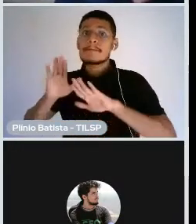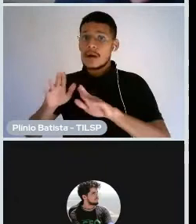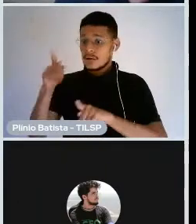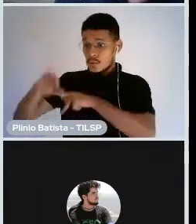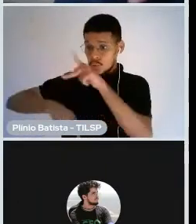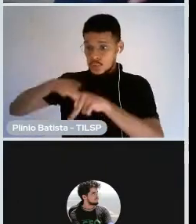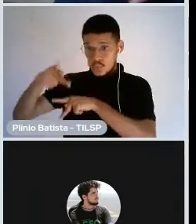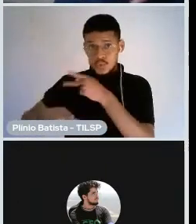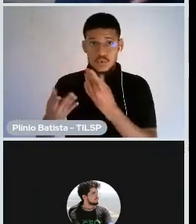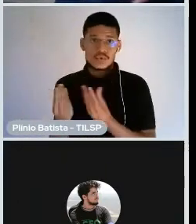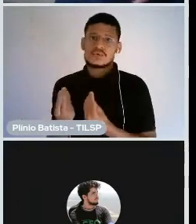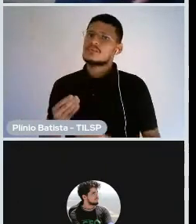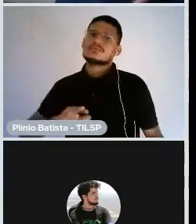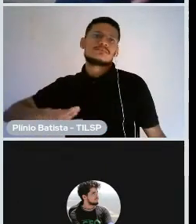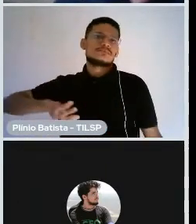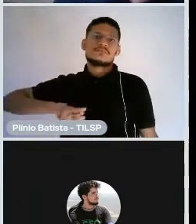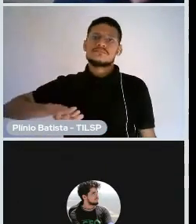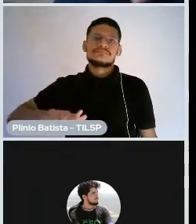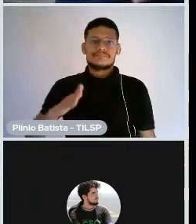Deixa eu